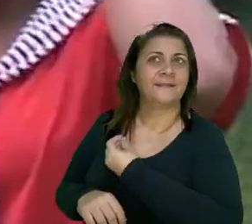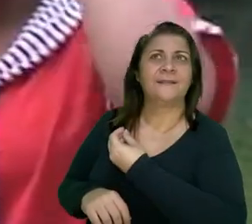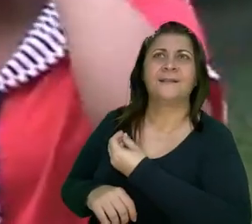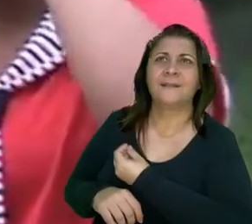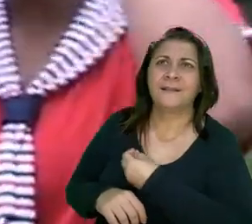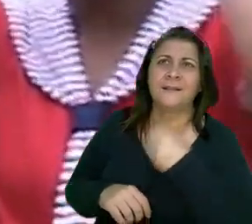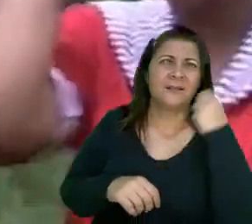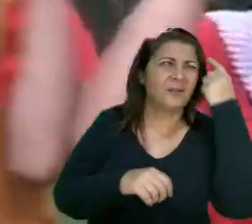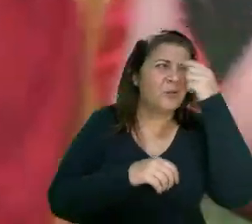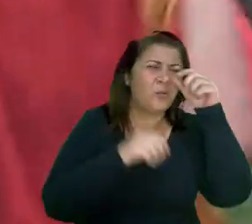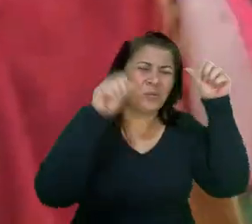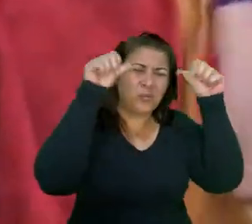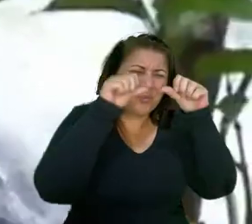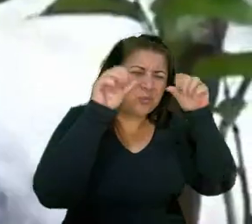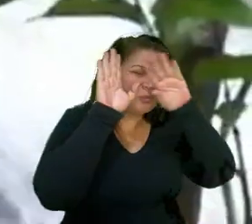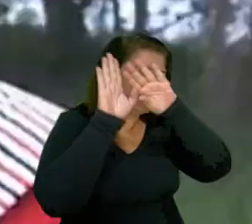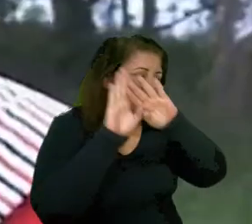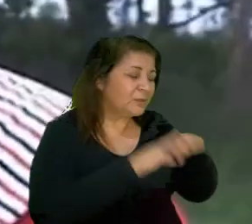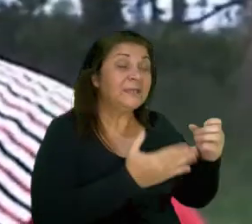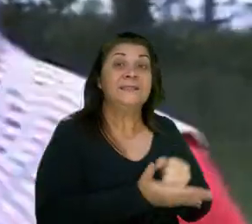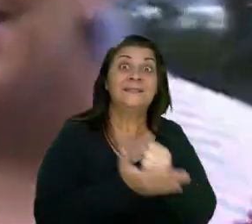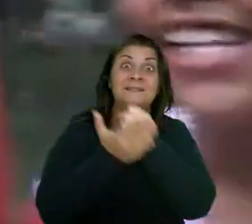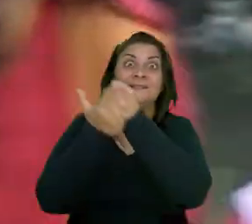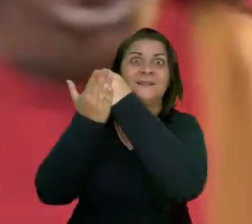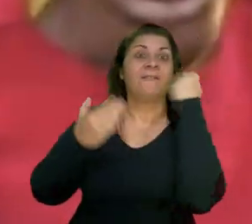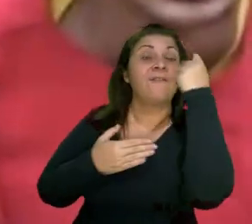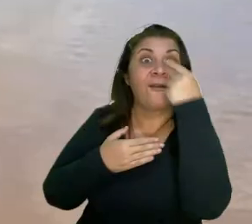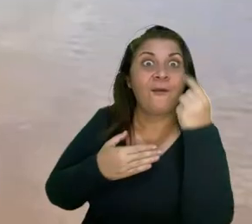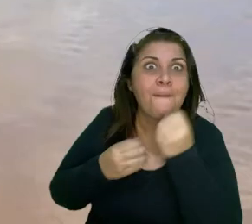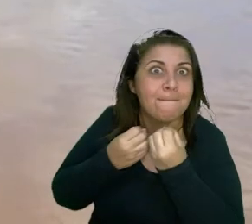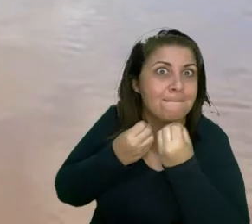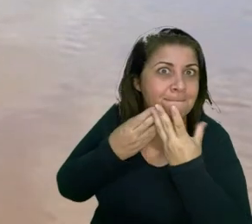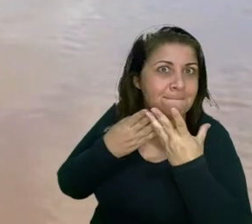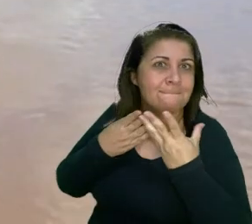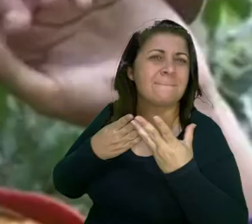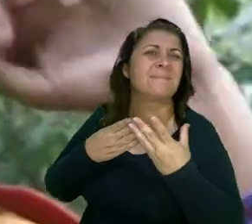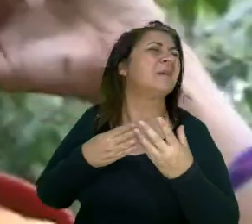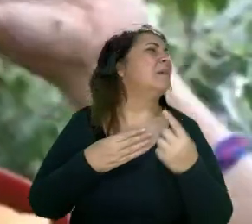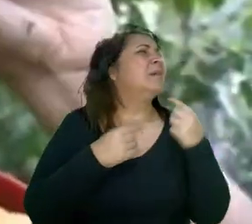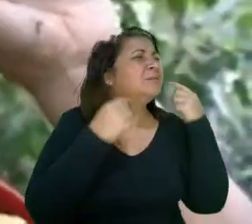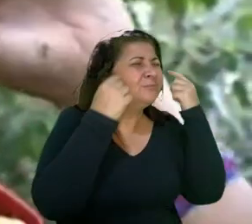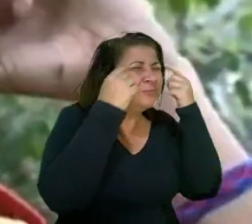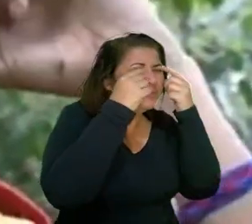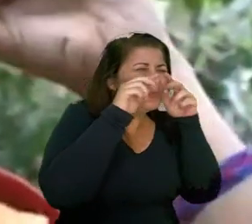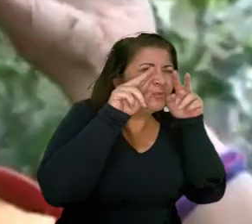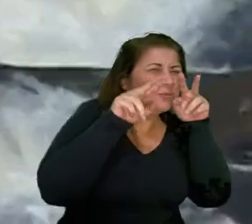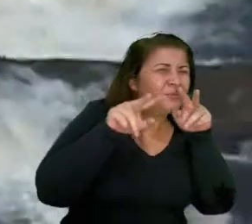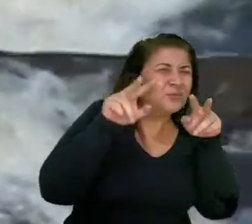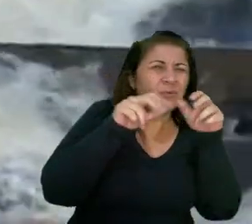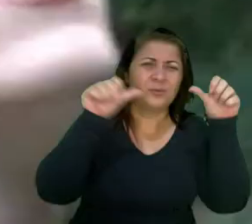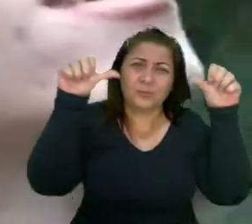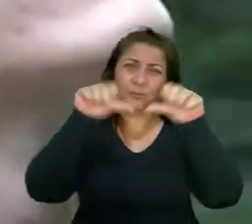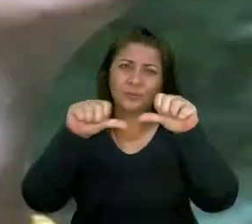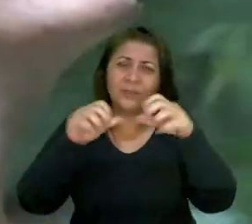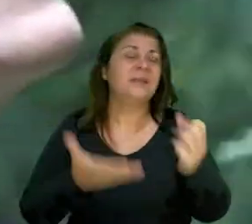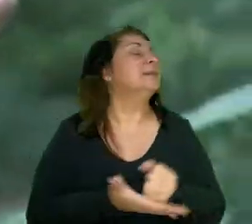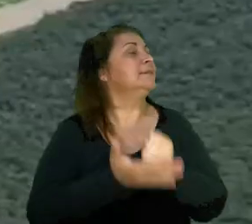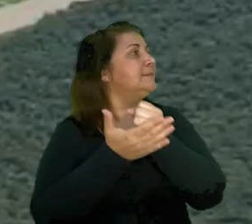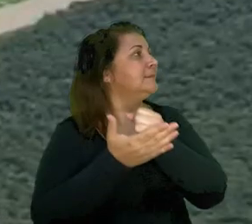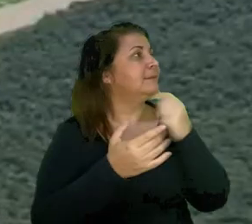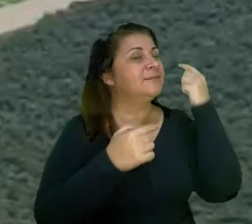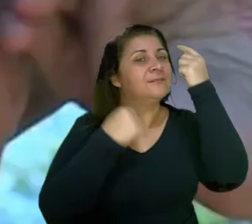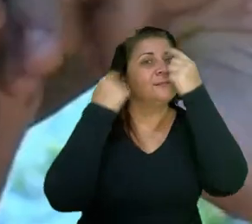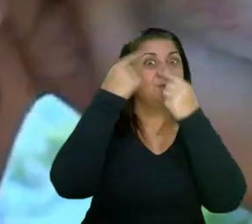Tira o zóio, mundo, salva o zóio bom. Tira o zóio, mundo, salva o zóio